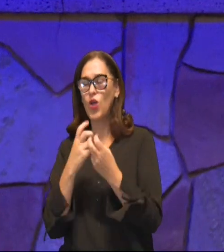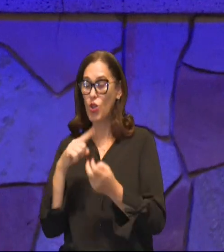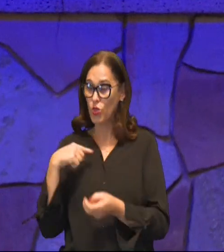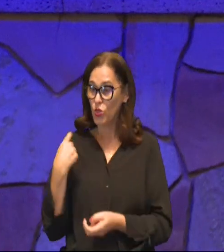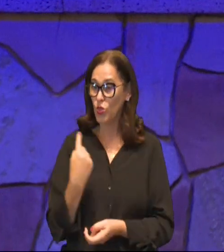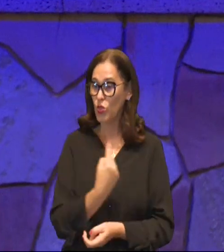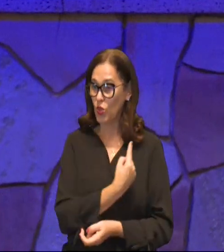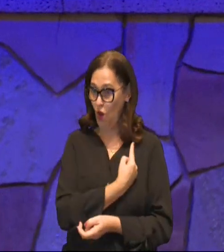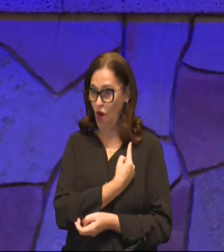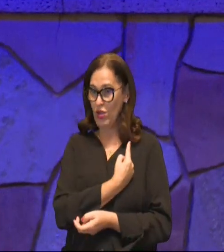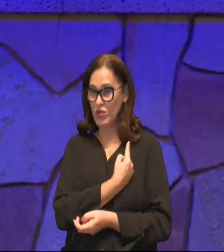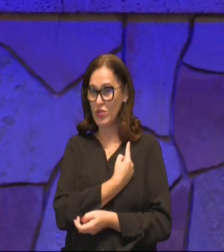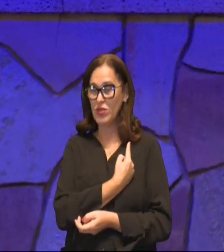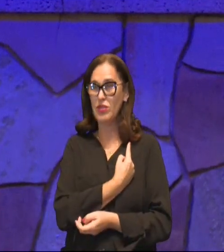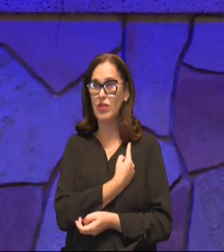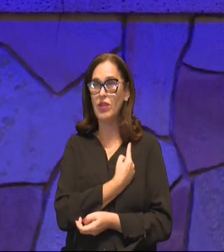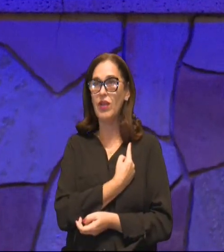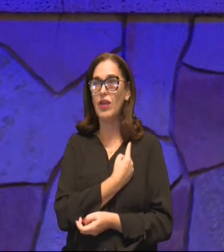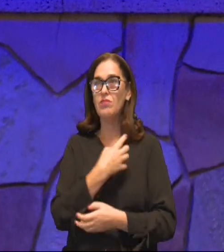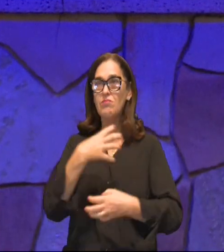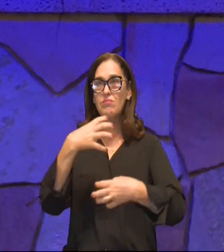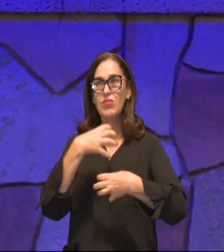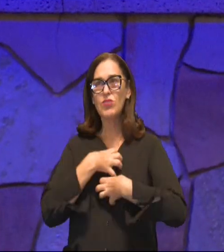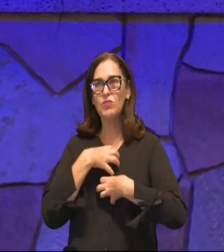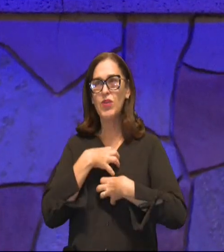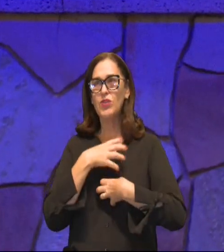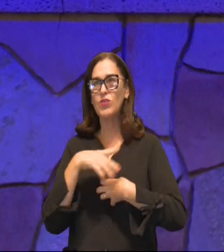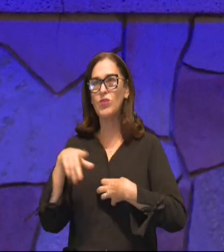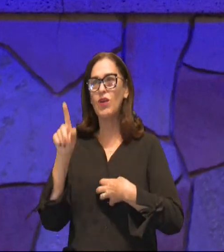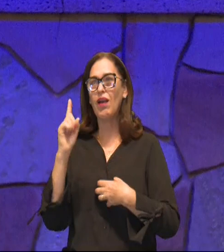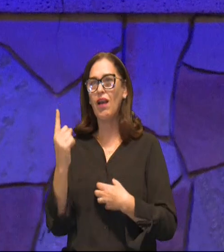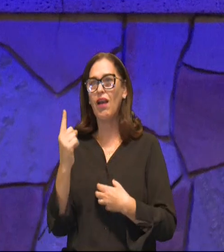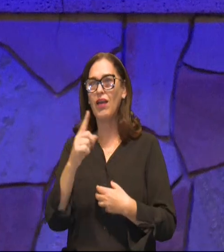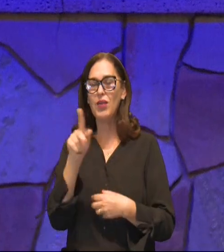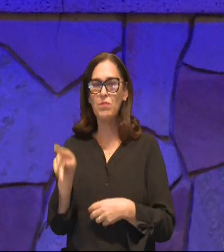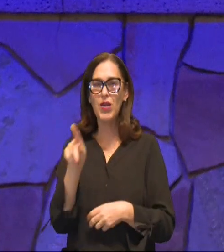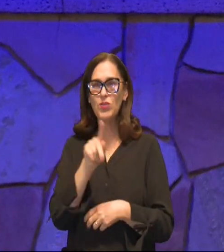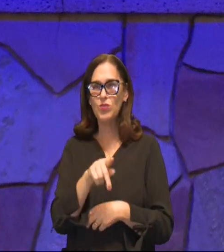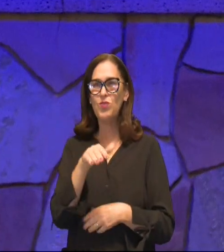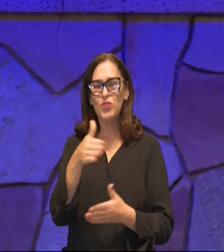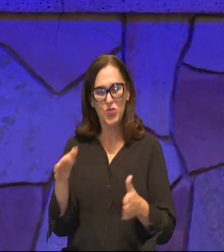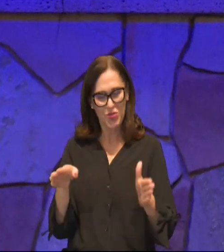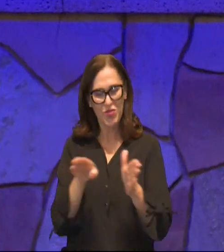porque tenho certeza este também é o sentimento de cada pastor que chega aqui,